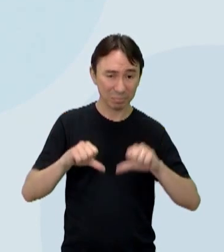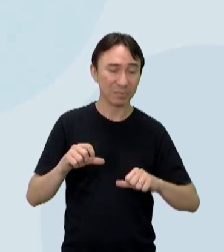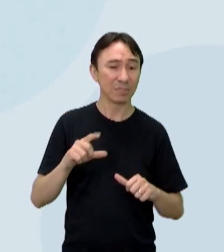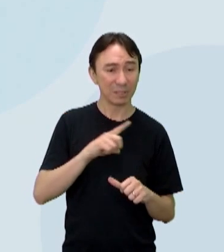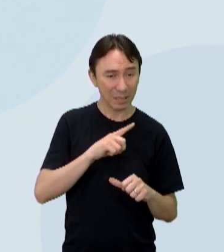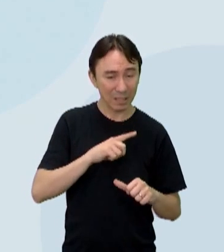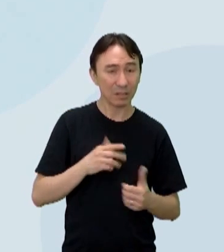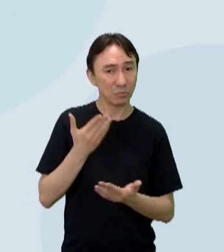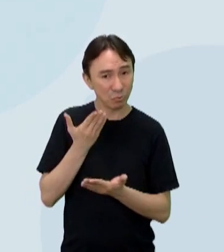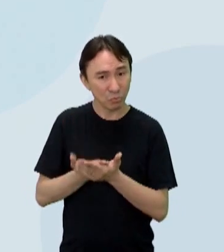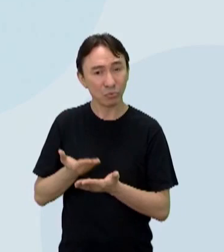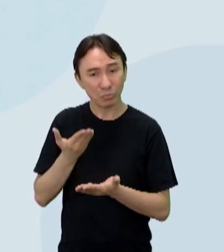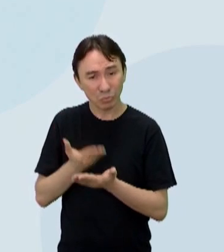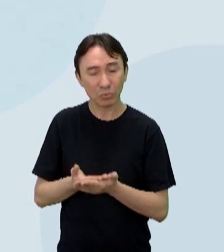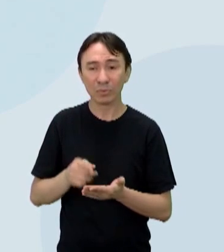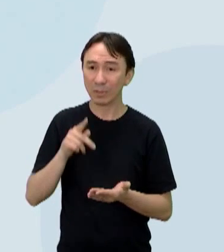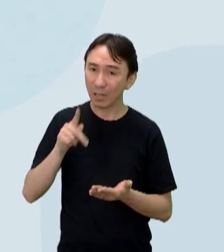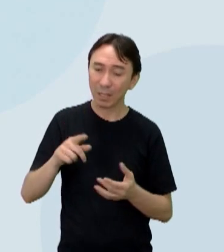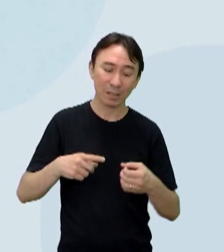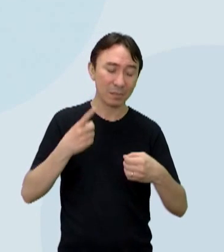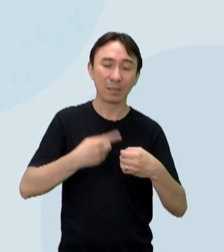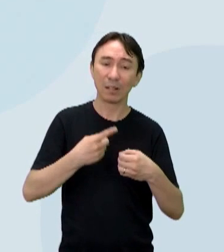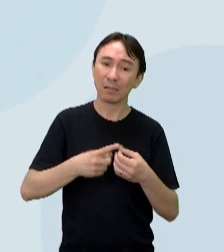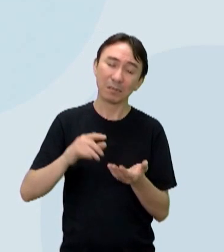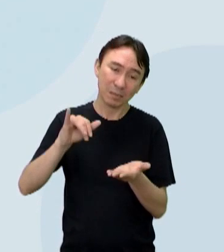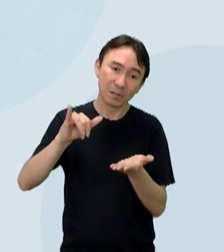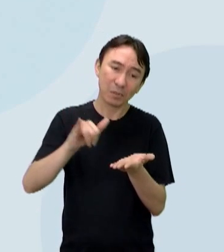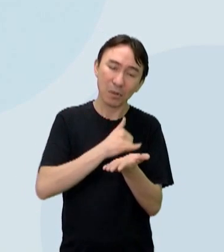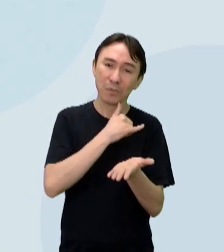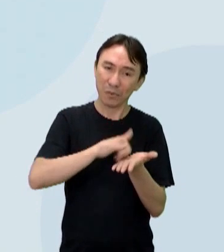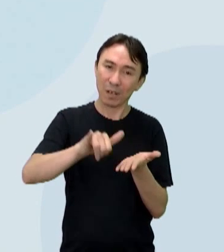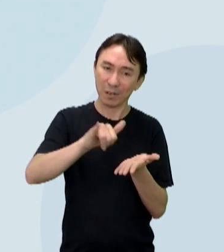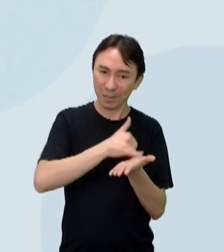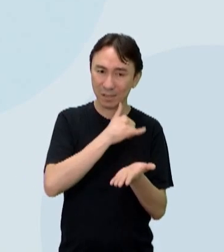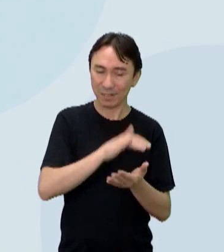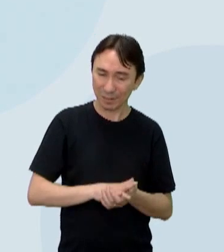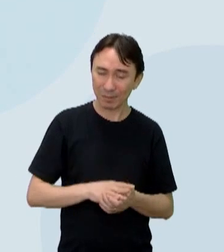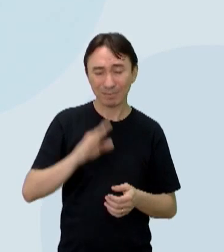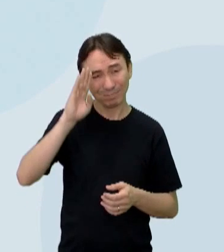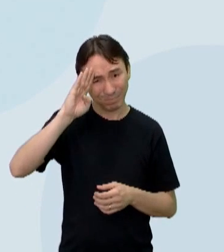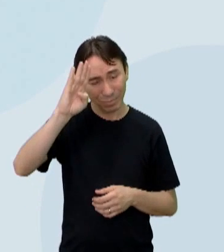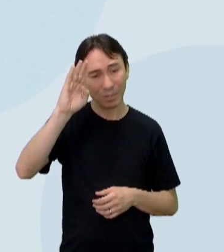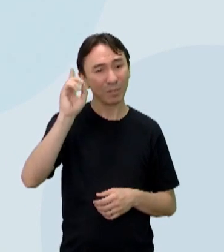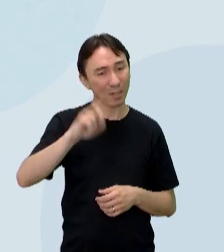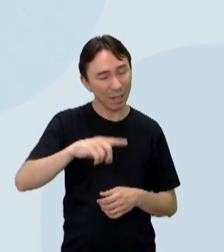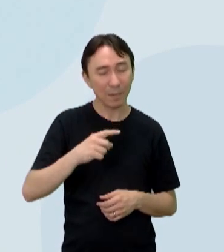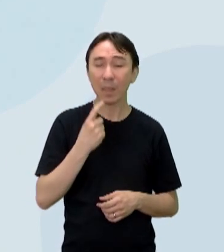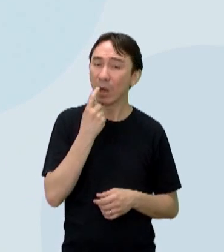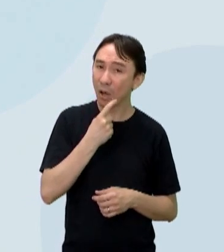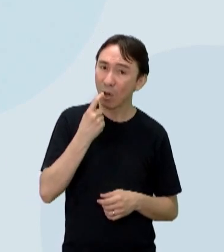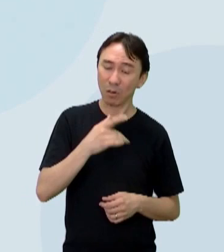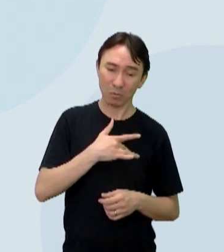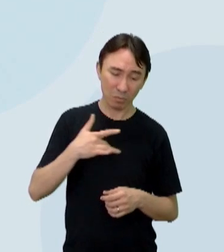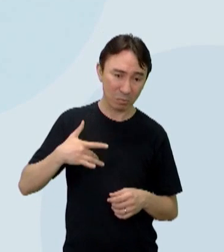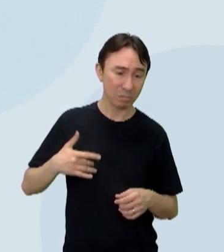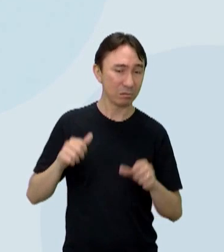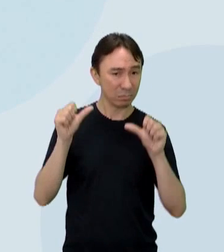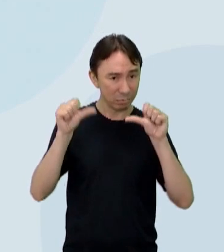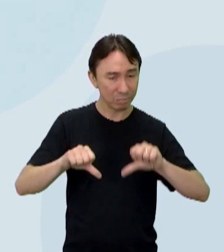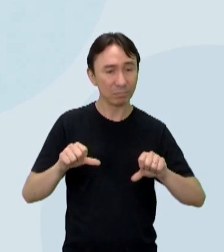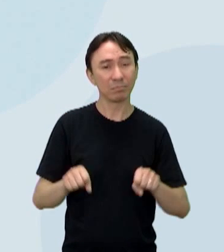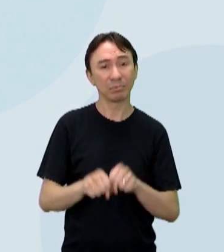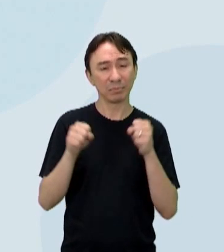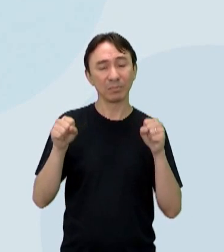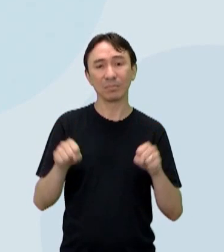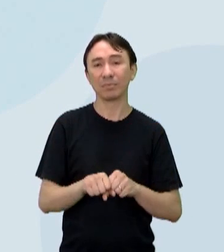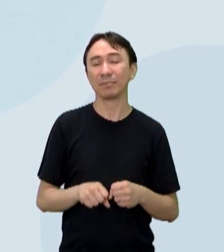Nova York. Então, o principal de tudo isso era a questão dos danos que ele causa à saúde bucal. Ok?